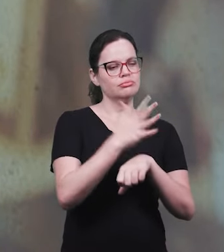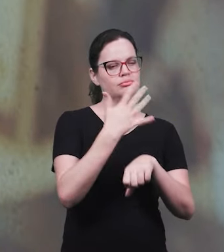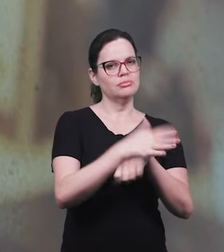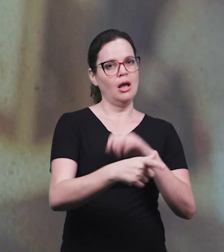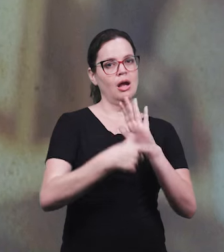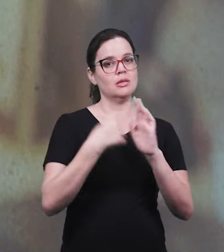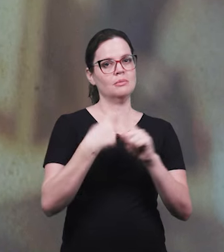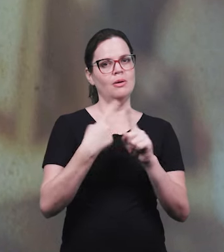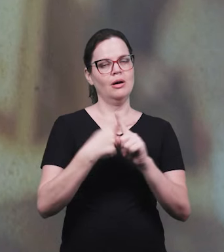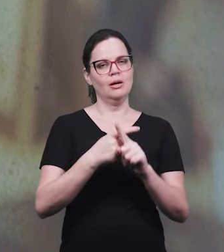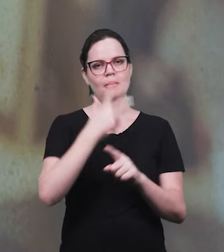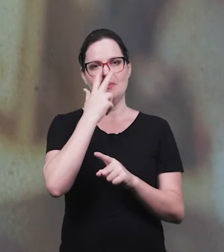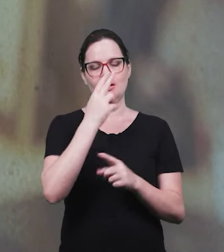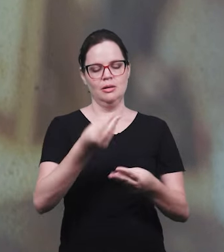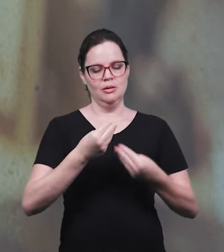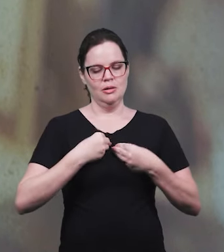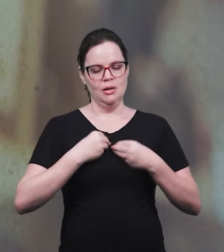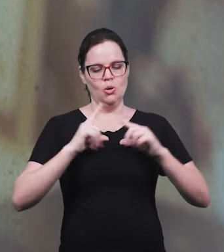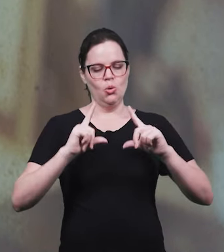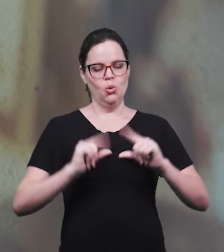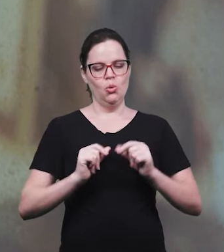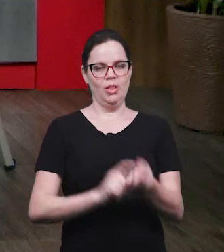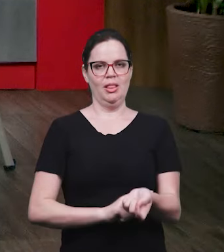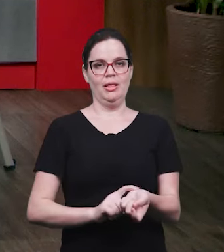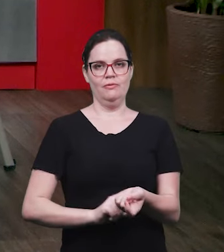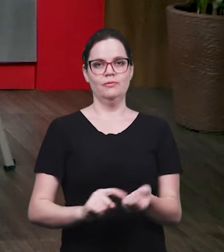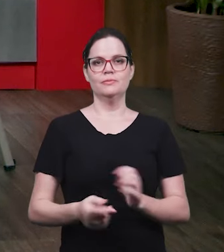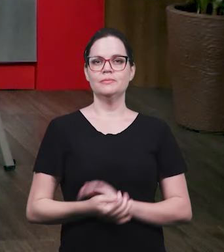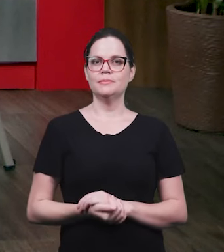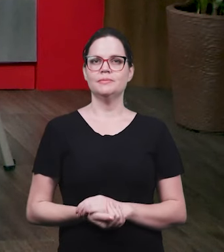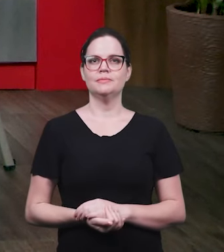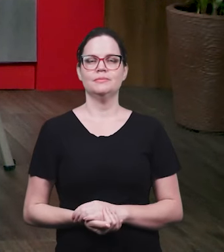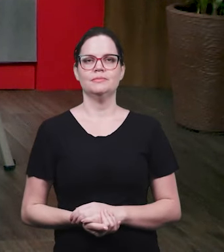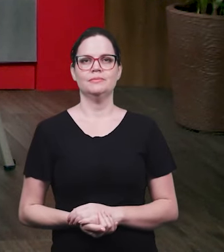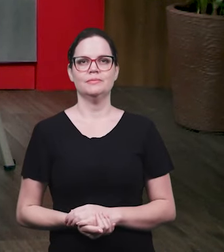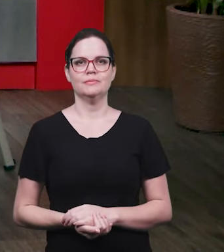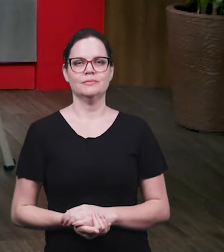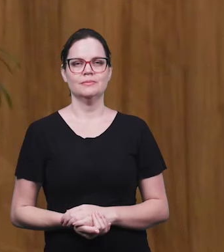o nervosismo de quem vai fazer esta prova. Pois é isso.